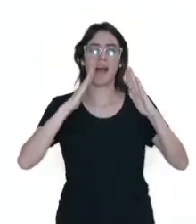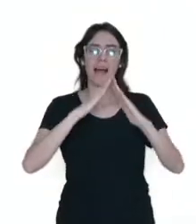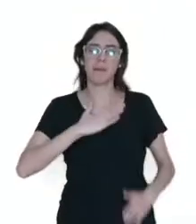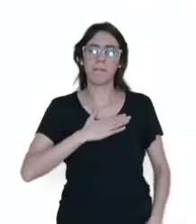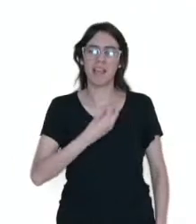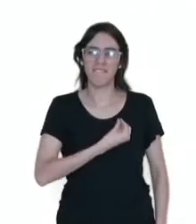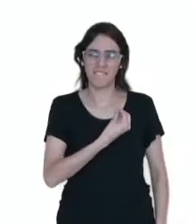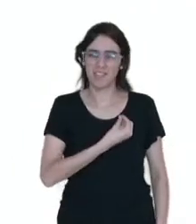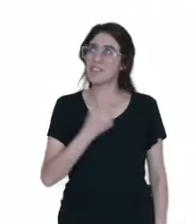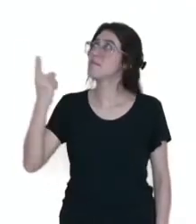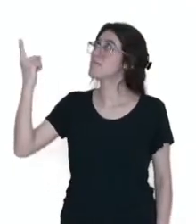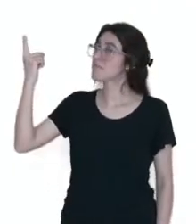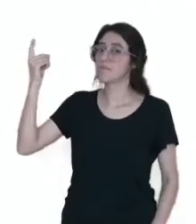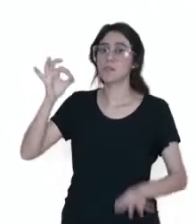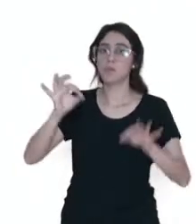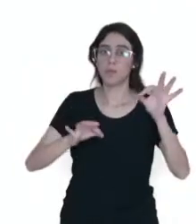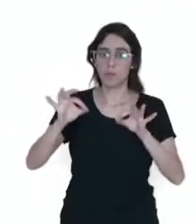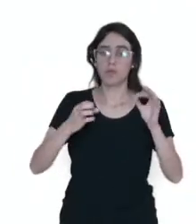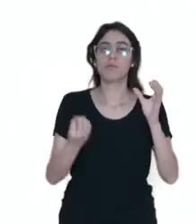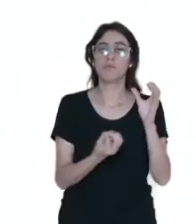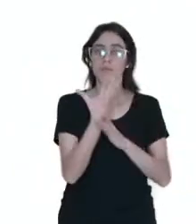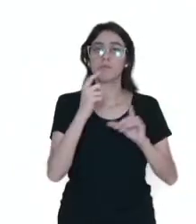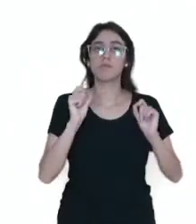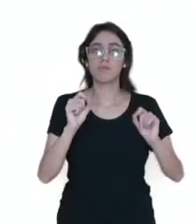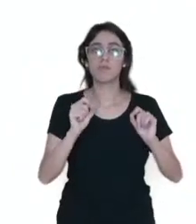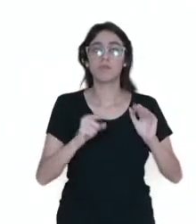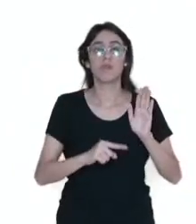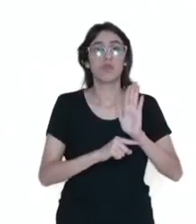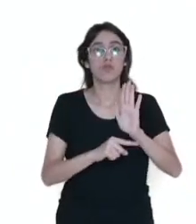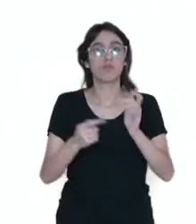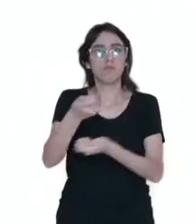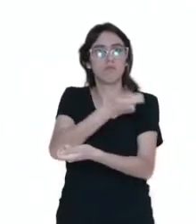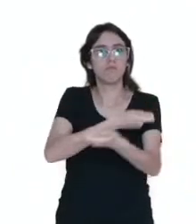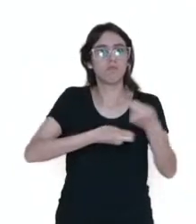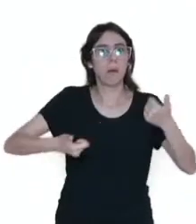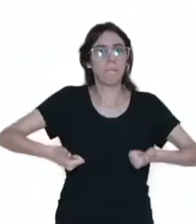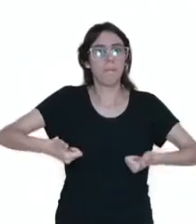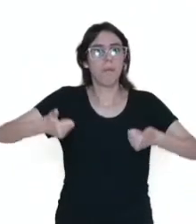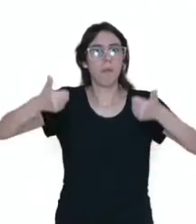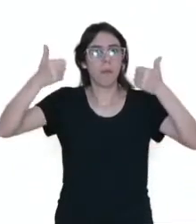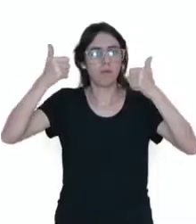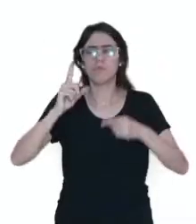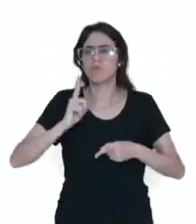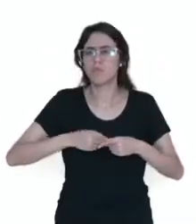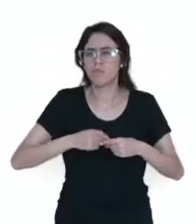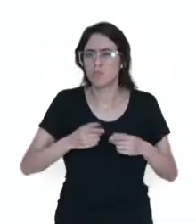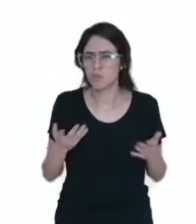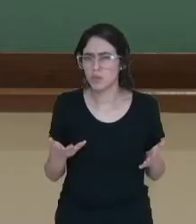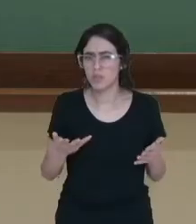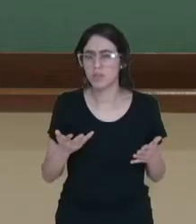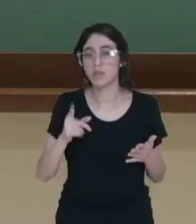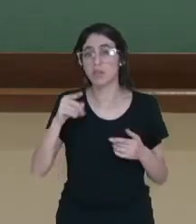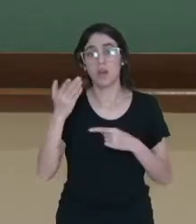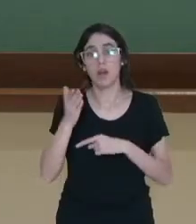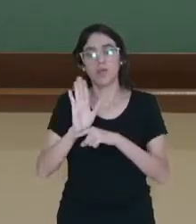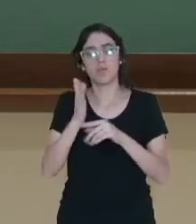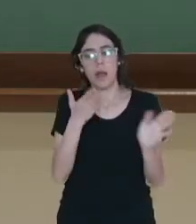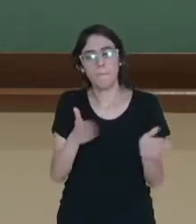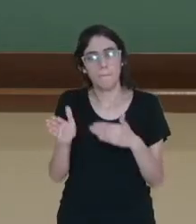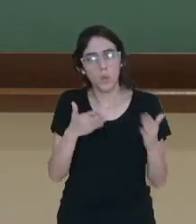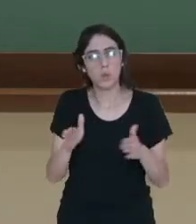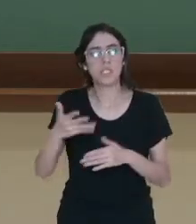Minha Vida. Esses programas auxiliaram muito a economia do país, porque incentiva a produção,